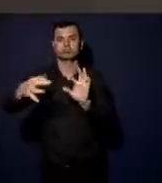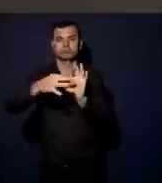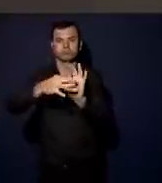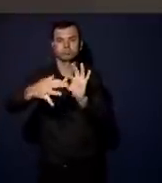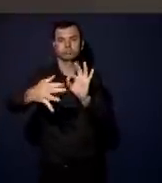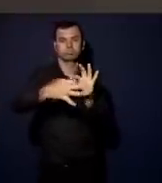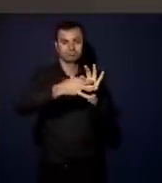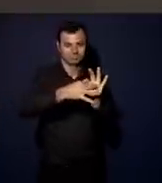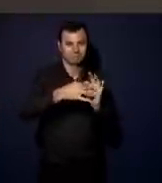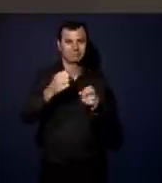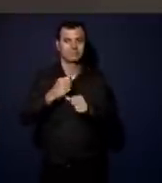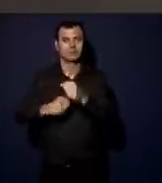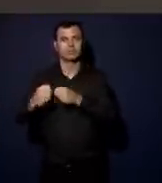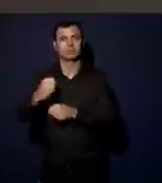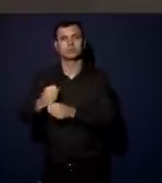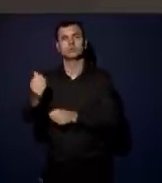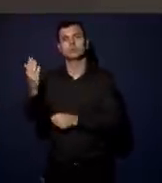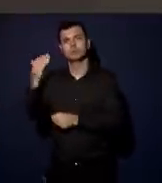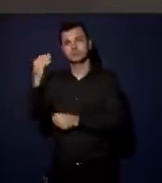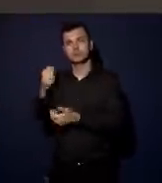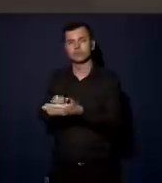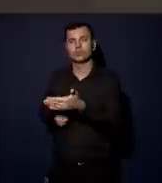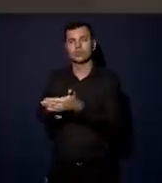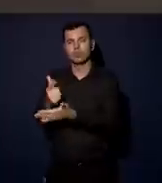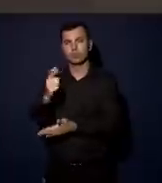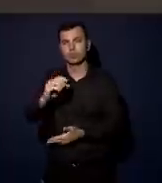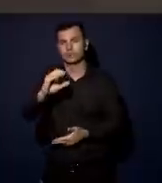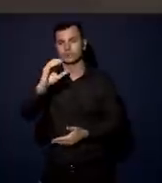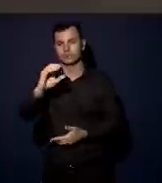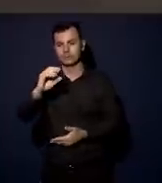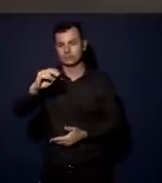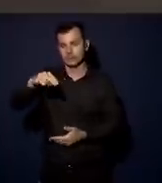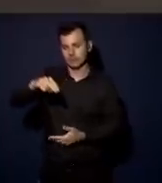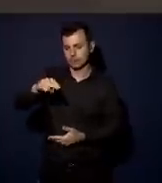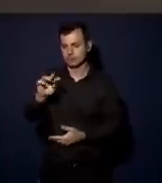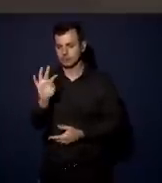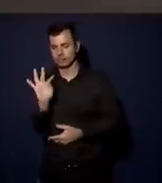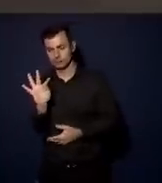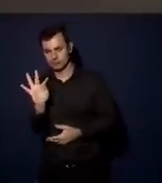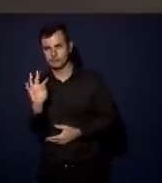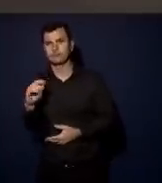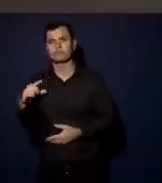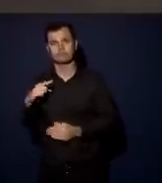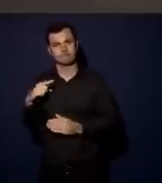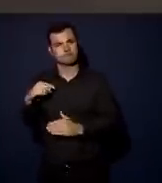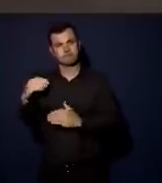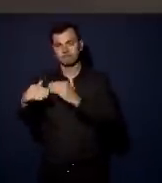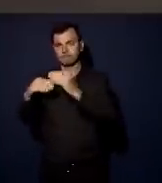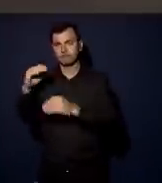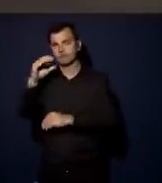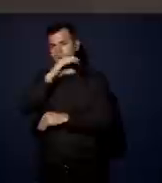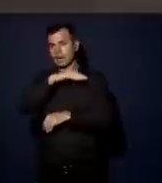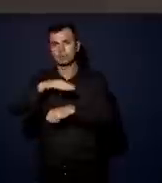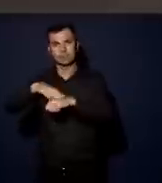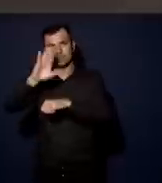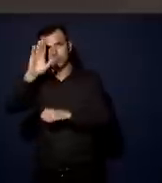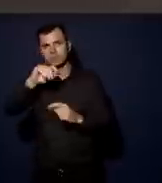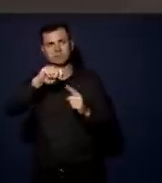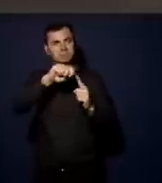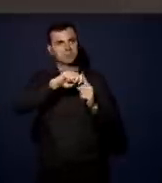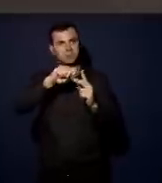para dentro no final do ano passado nós compramos a CNT que possibilita acelerou o nosso processo foi o filme também dois meses estava integrado